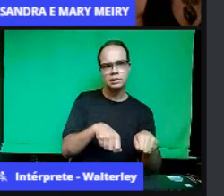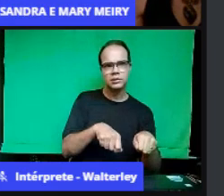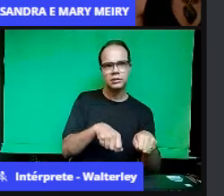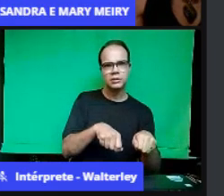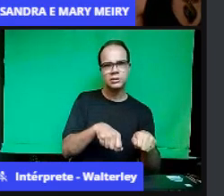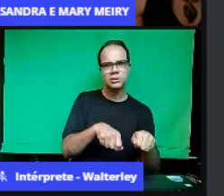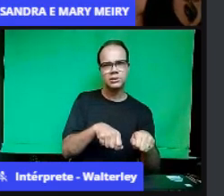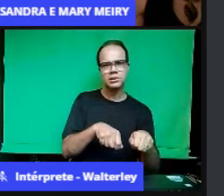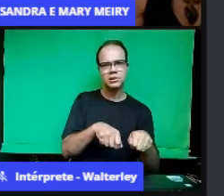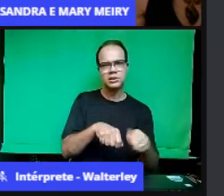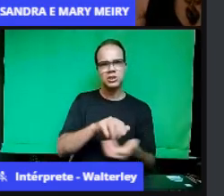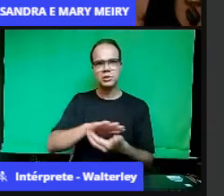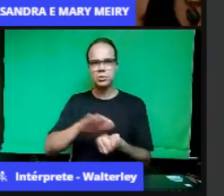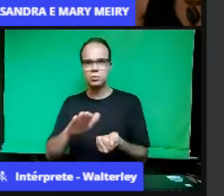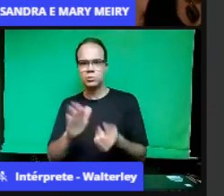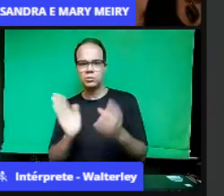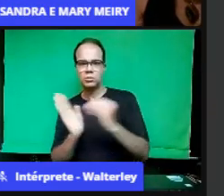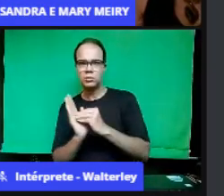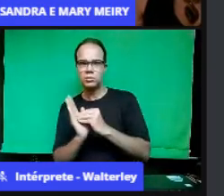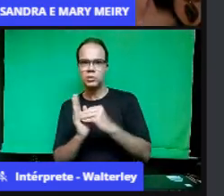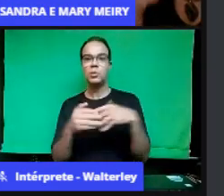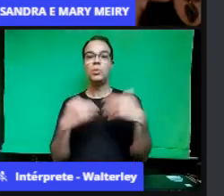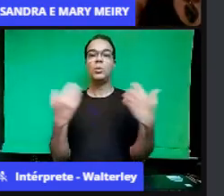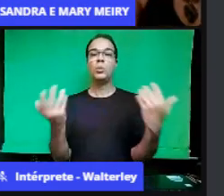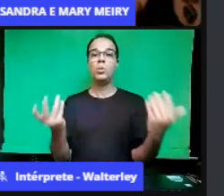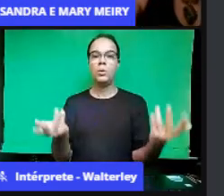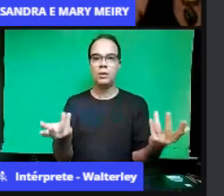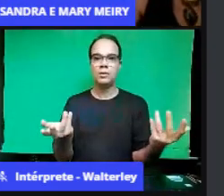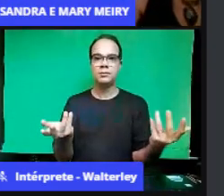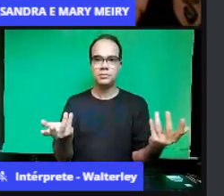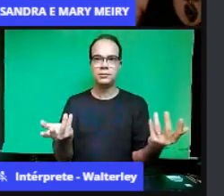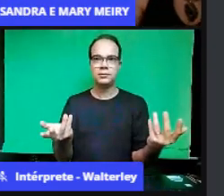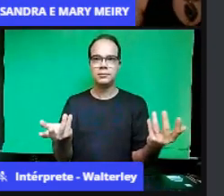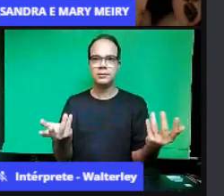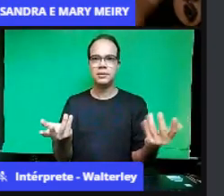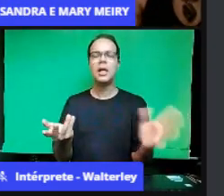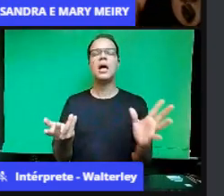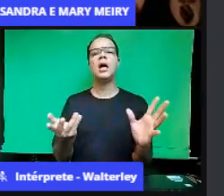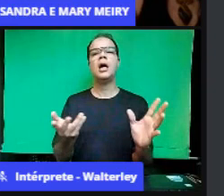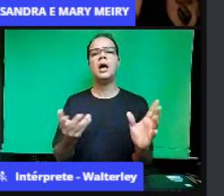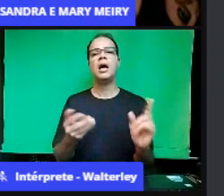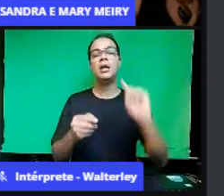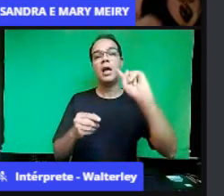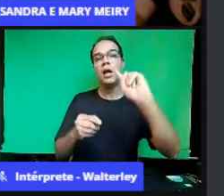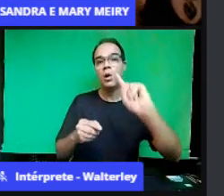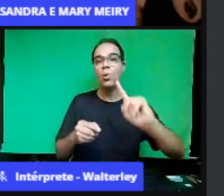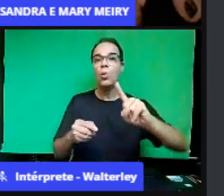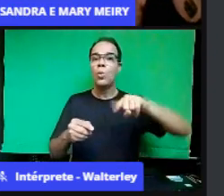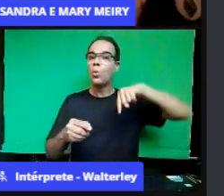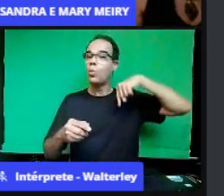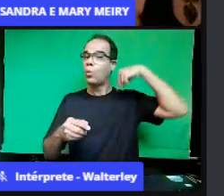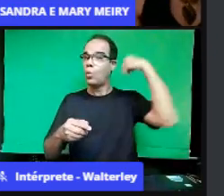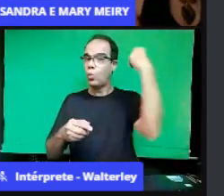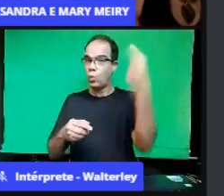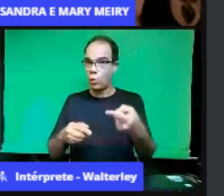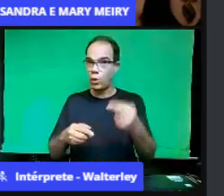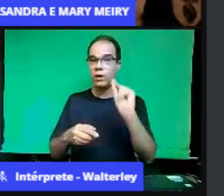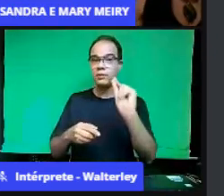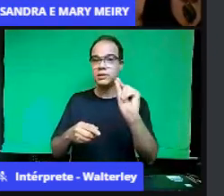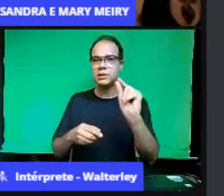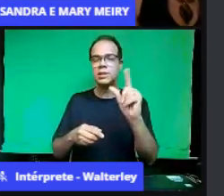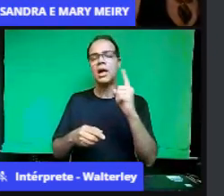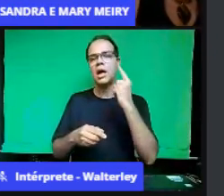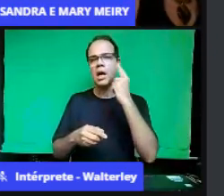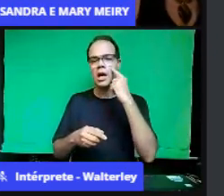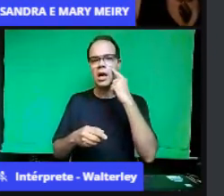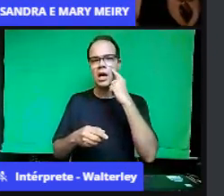foi retido. Isso é um parâmetro para que eu na próxima situação, eu realize